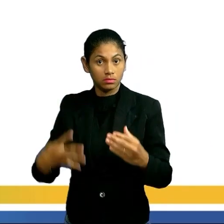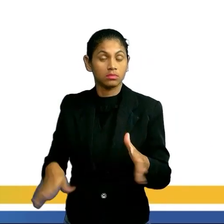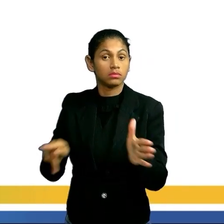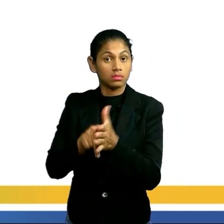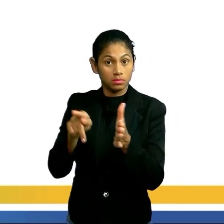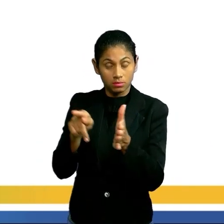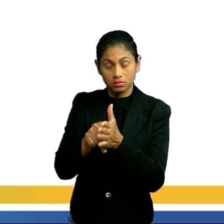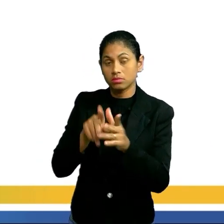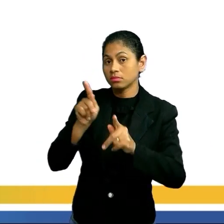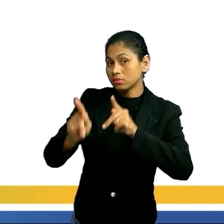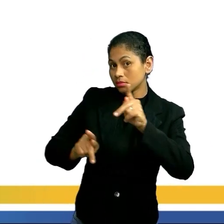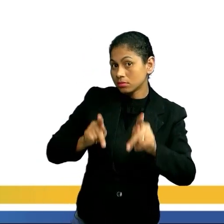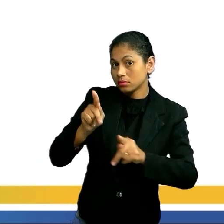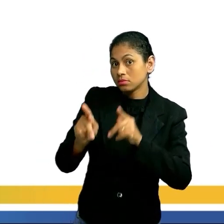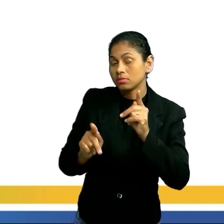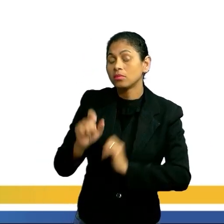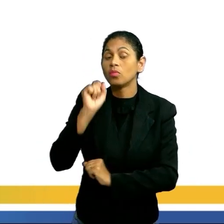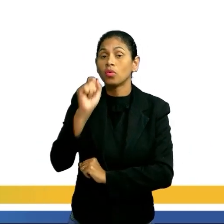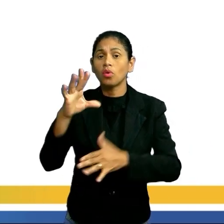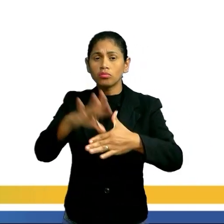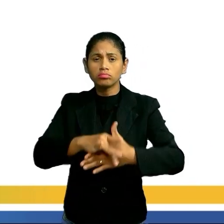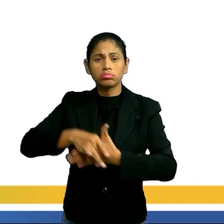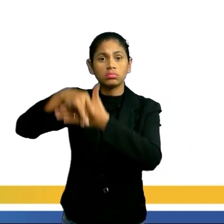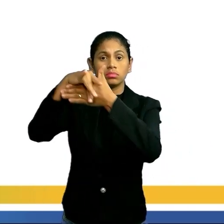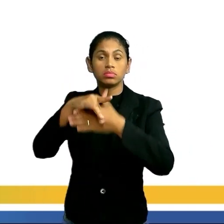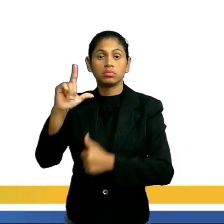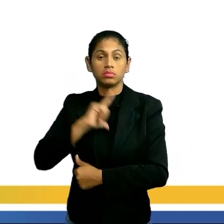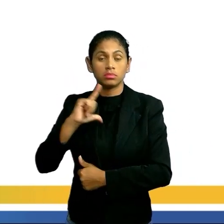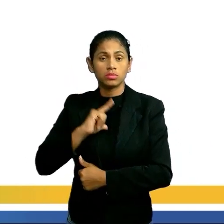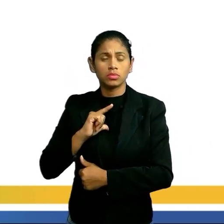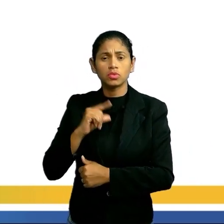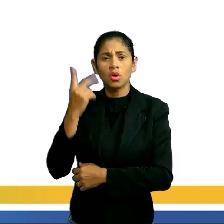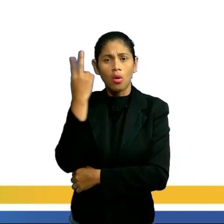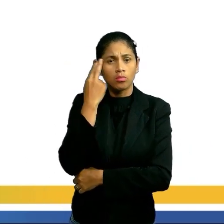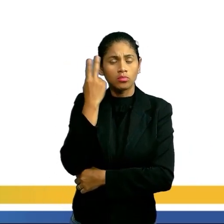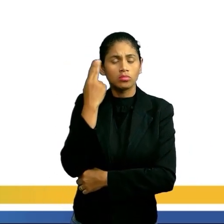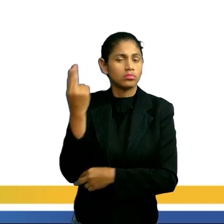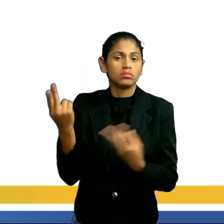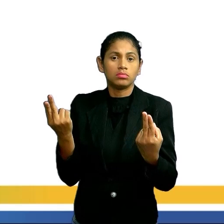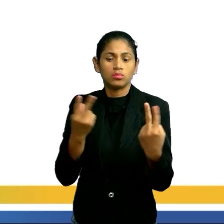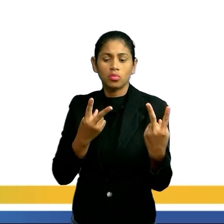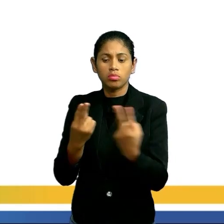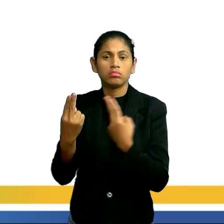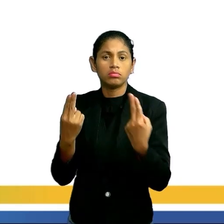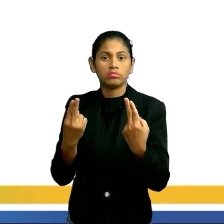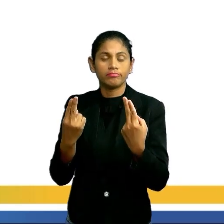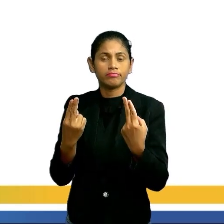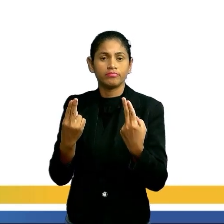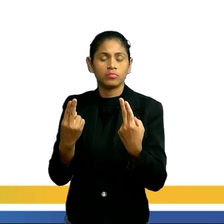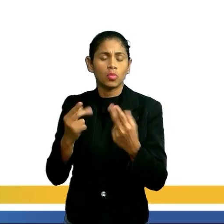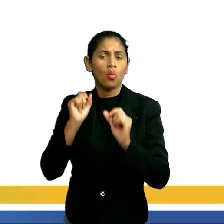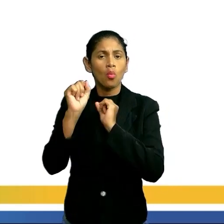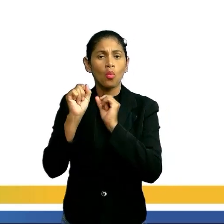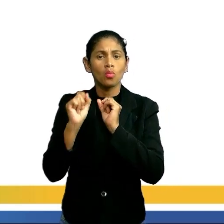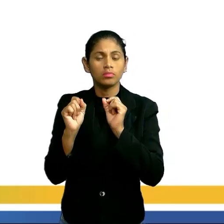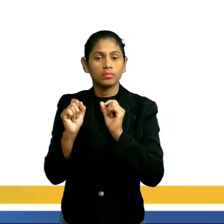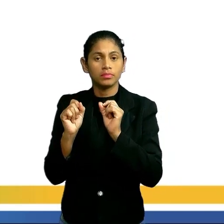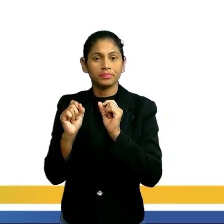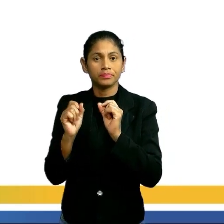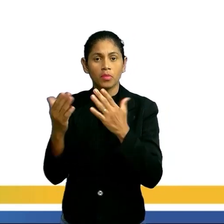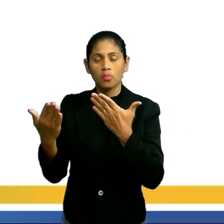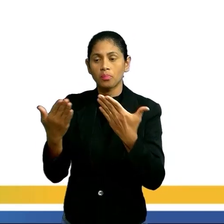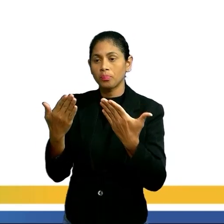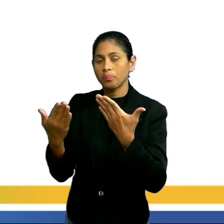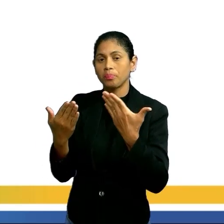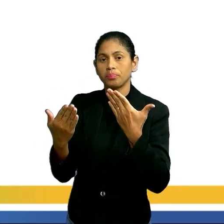características. O que esses líderes eles tinham em comum, esses candidatos, esses presidentes tinham em comum entre si para ser